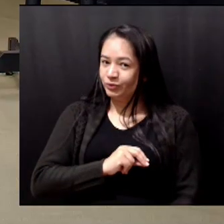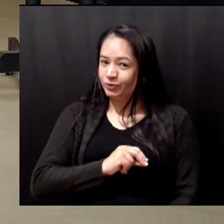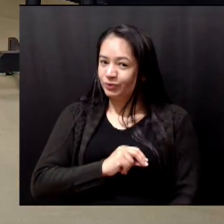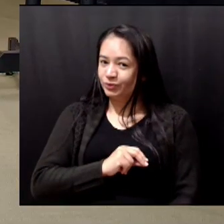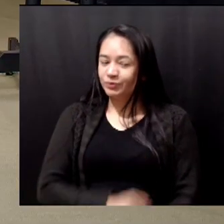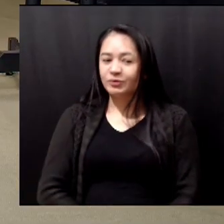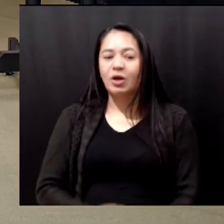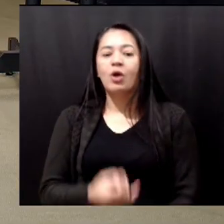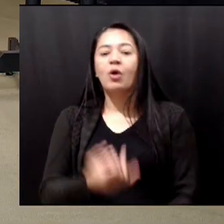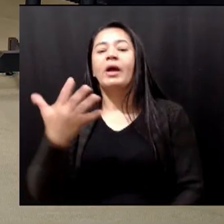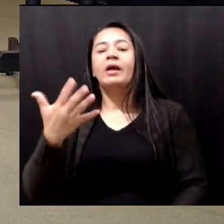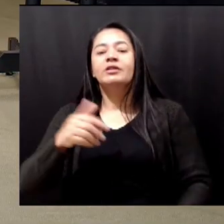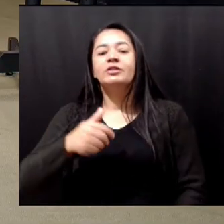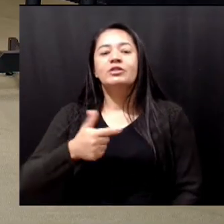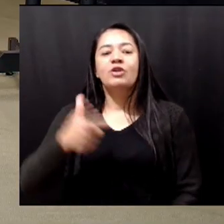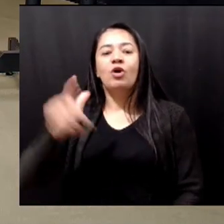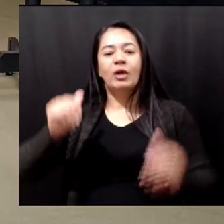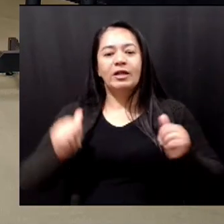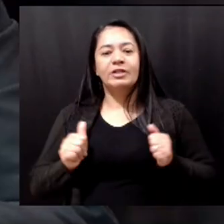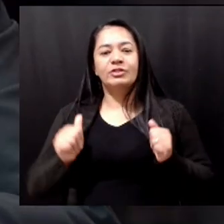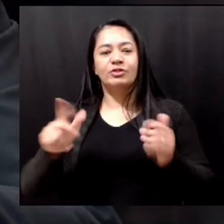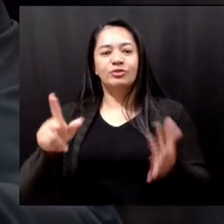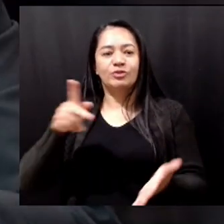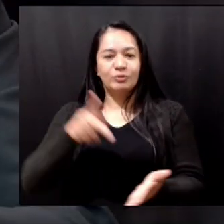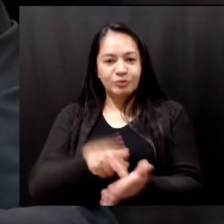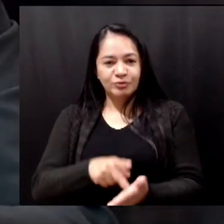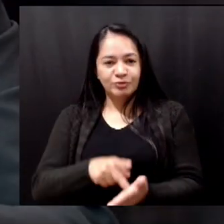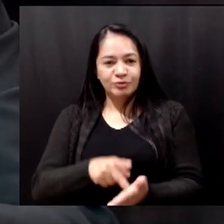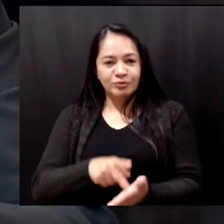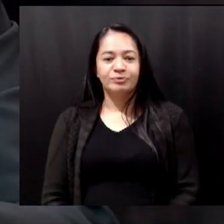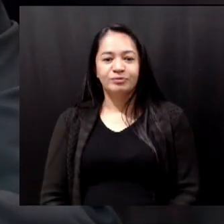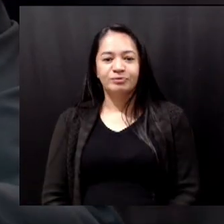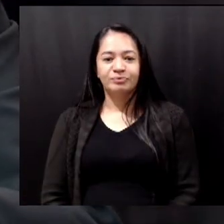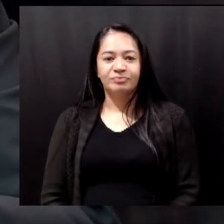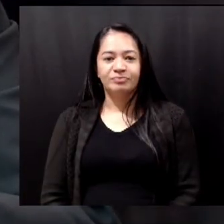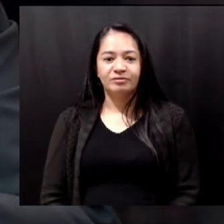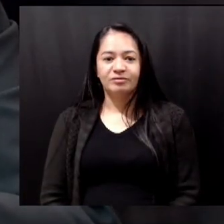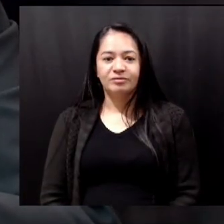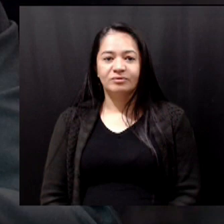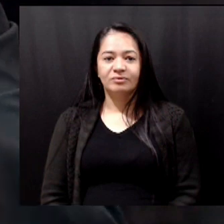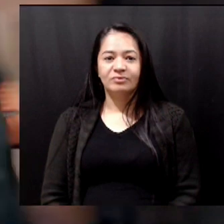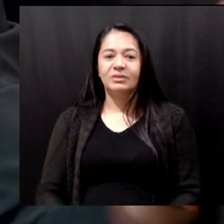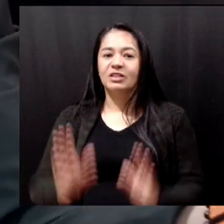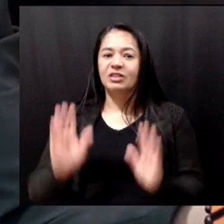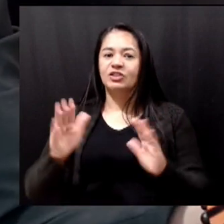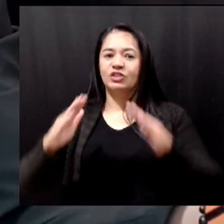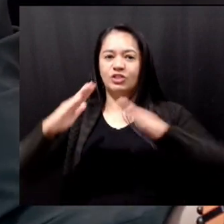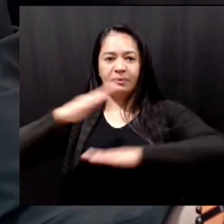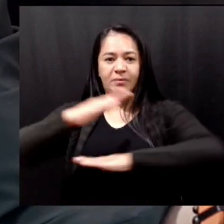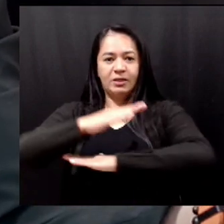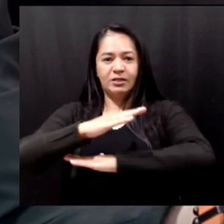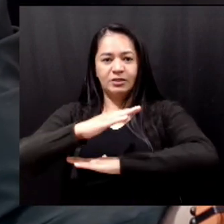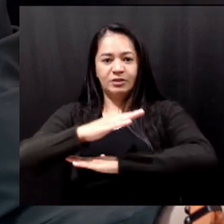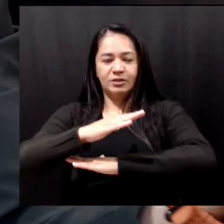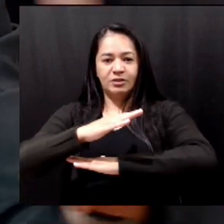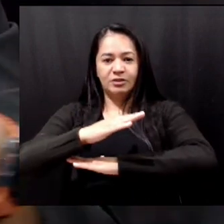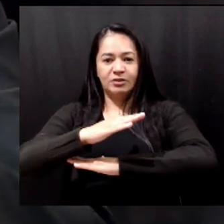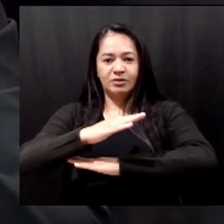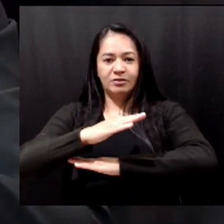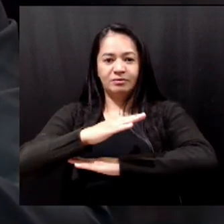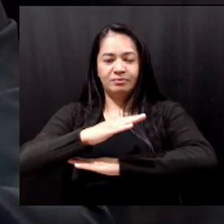passos concretos? Passo concreto, Vamos já lá. passou na Câmara o que se chama do sandbox